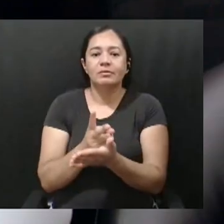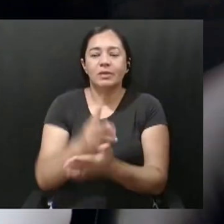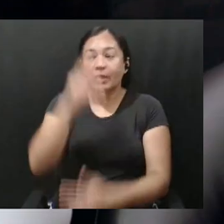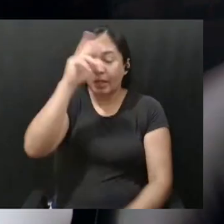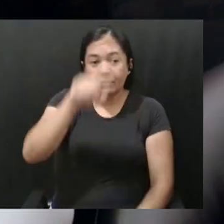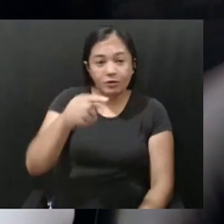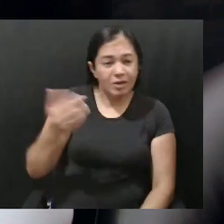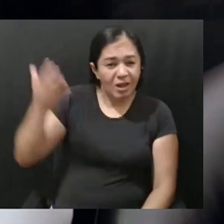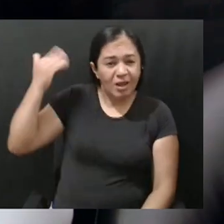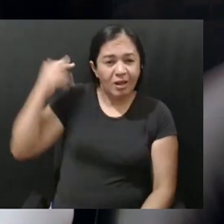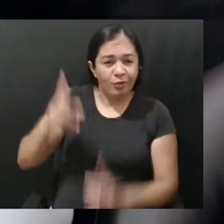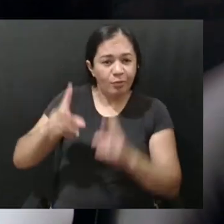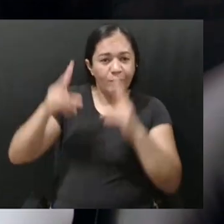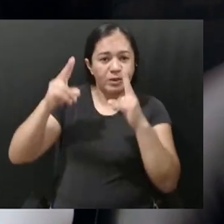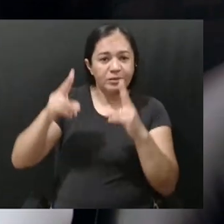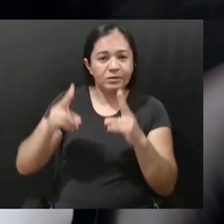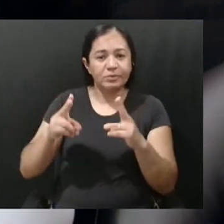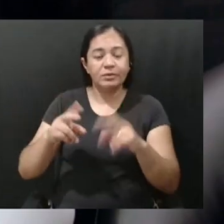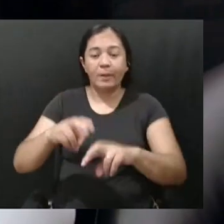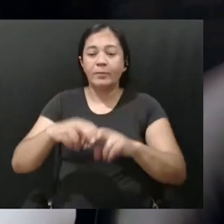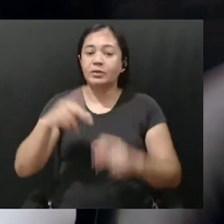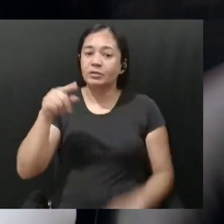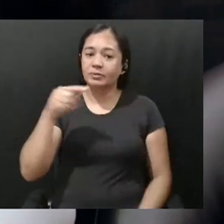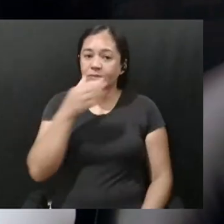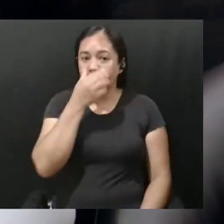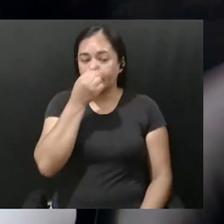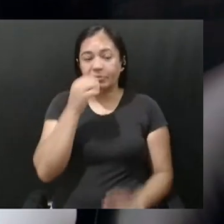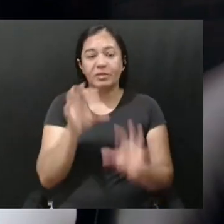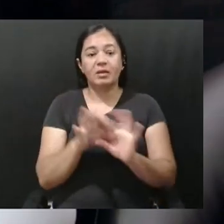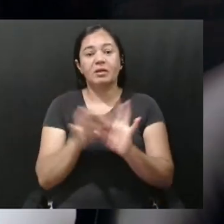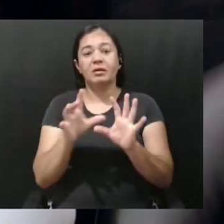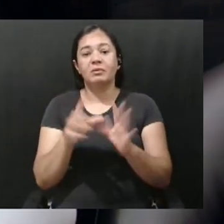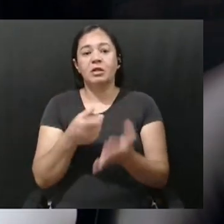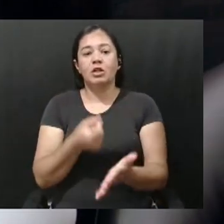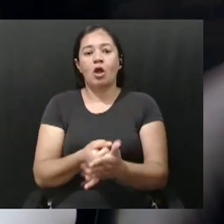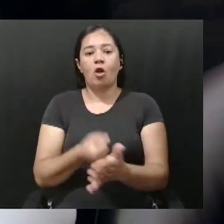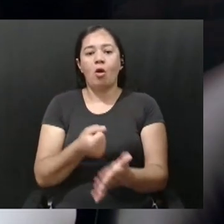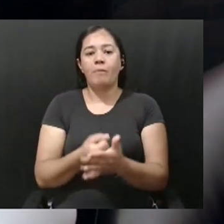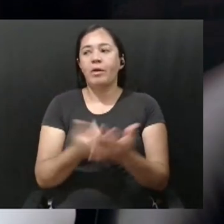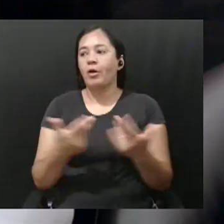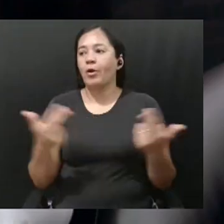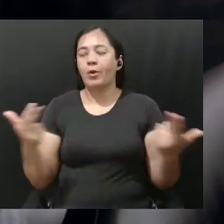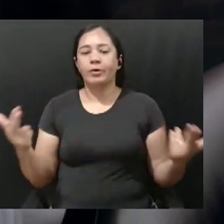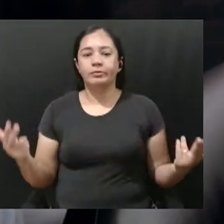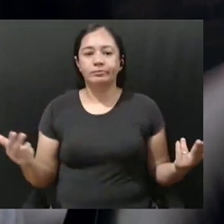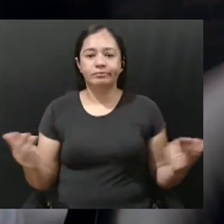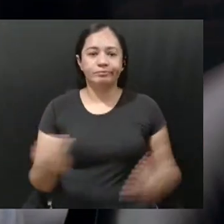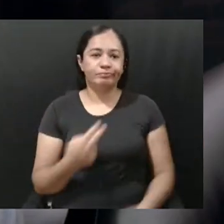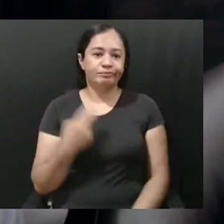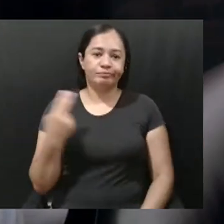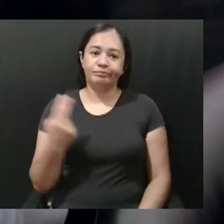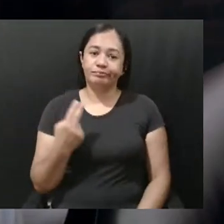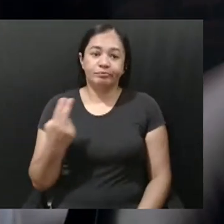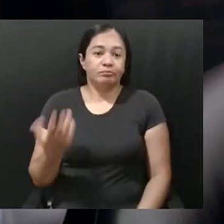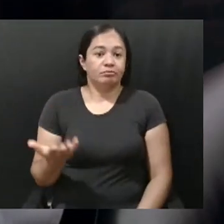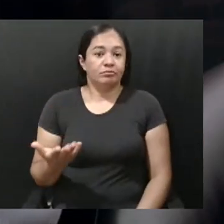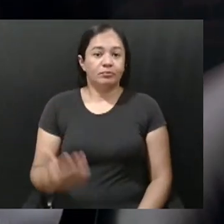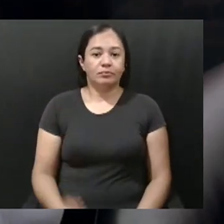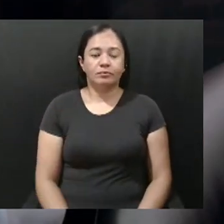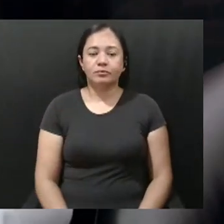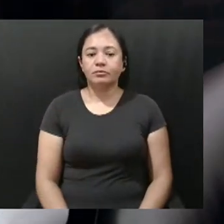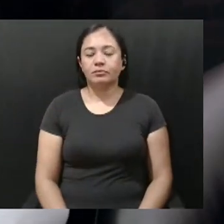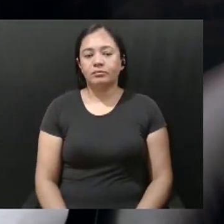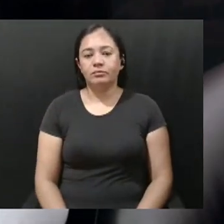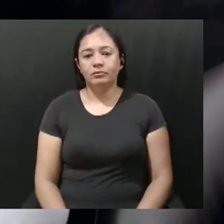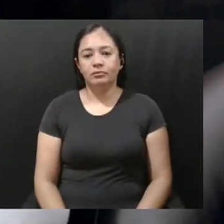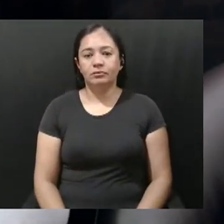essa versão antiga dá uma certa liberdade para eles te cobrarem de coisas que não são tão legais assim, né. Então assim, mas por outro